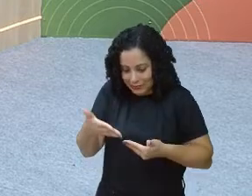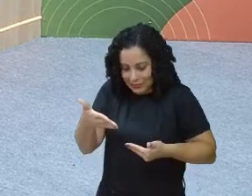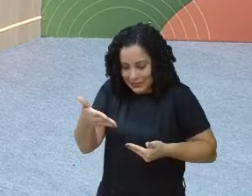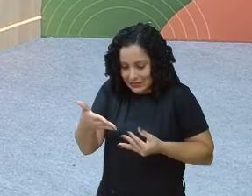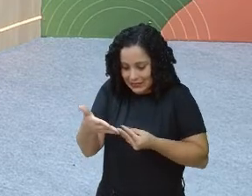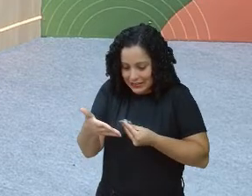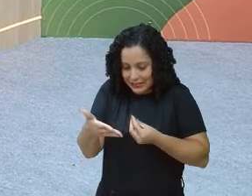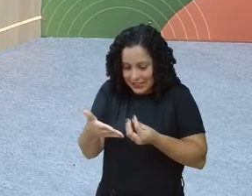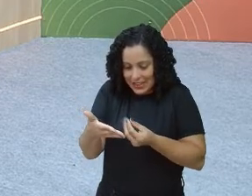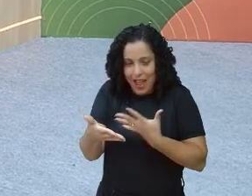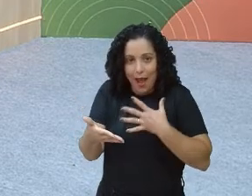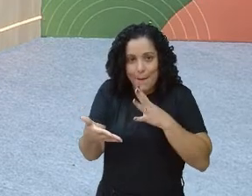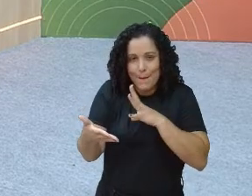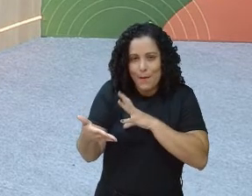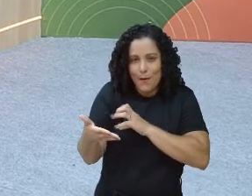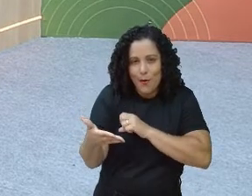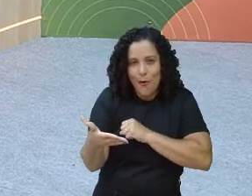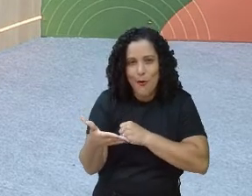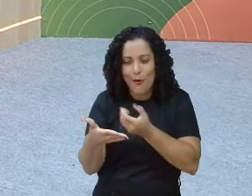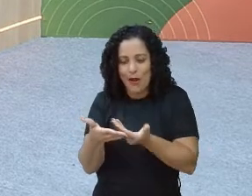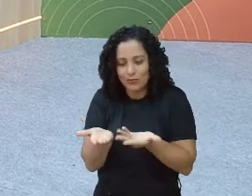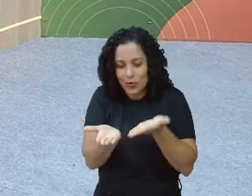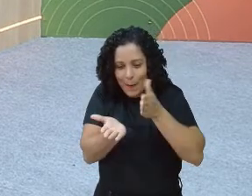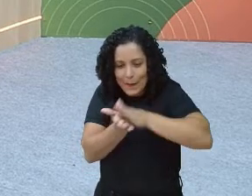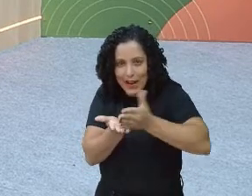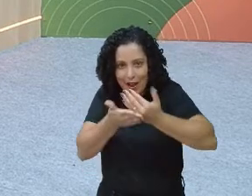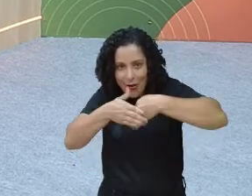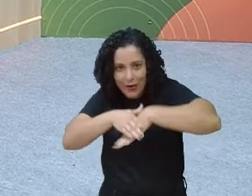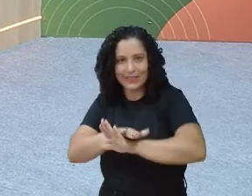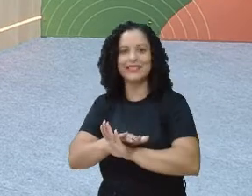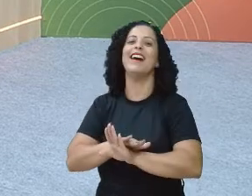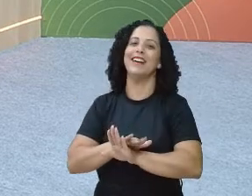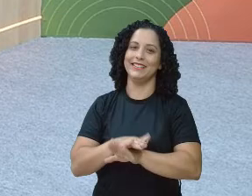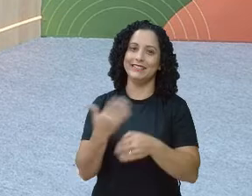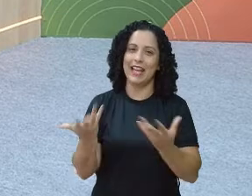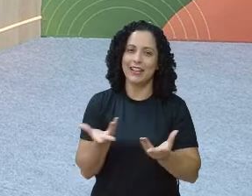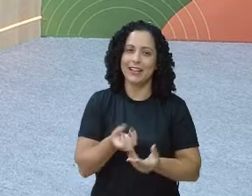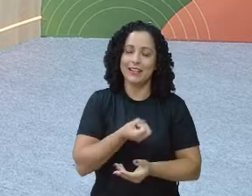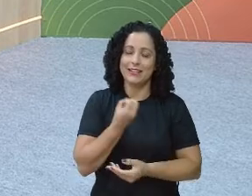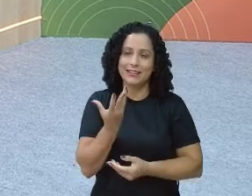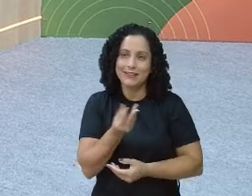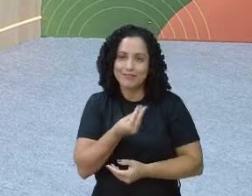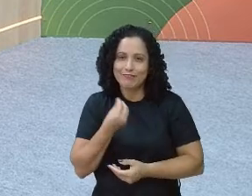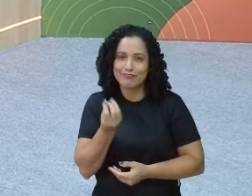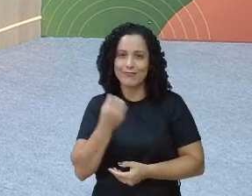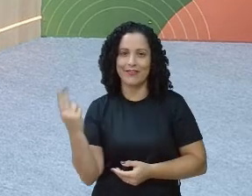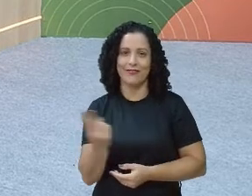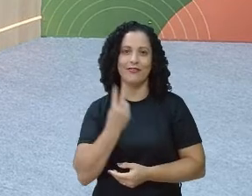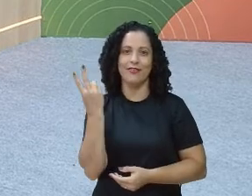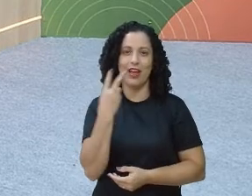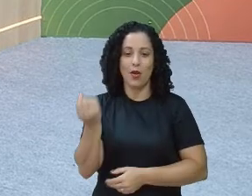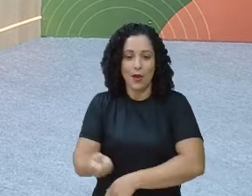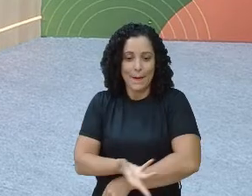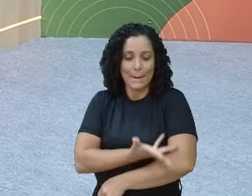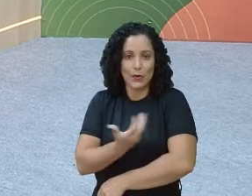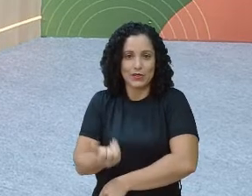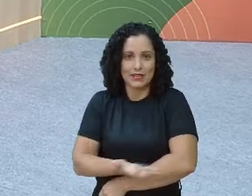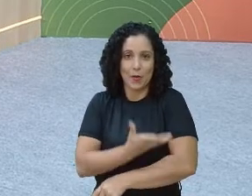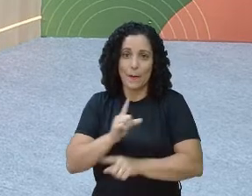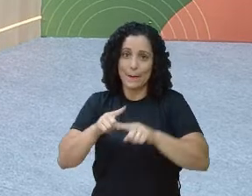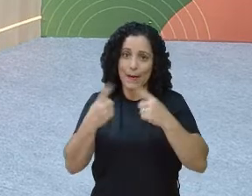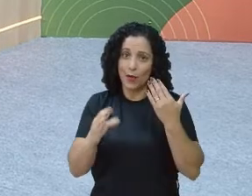pode ser um ato romântico, então a gente costuma se apegar ao valor emotivo do papel. Embora o e-mail tenha